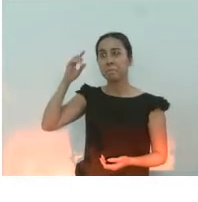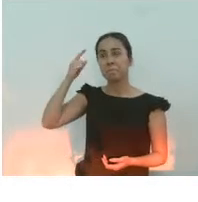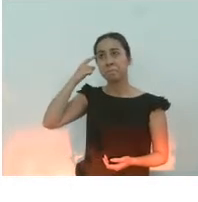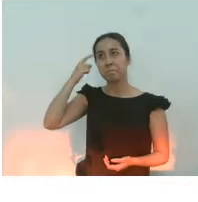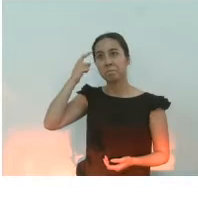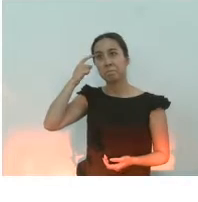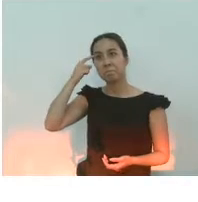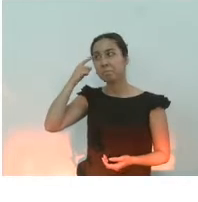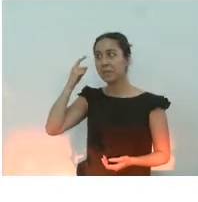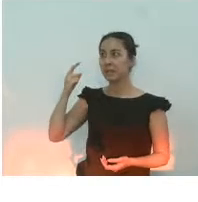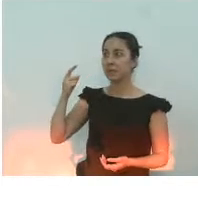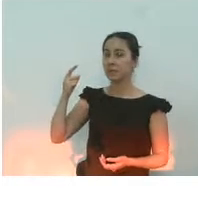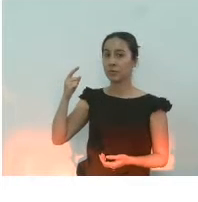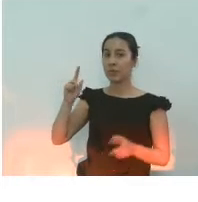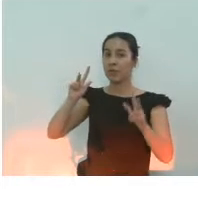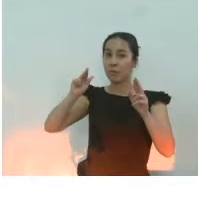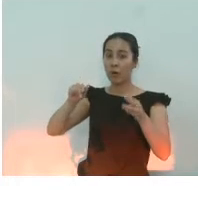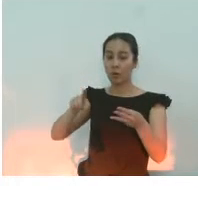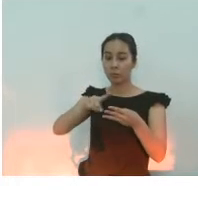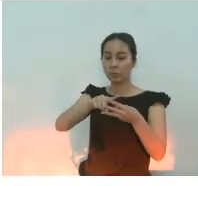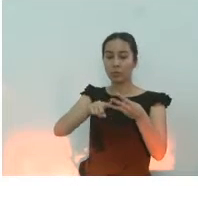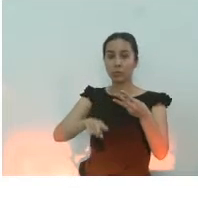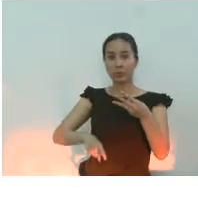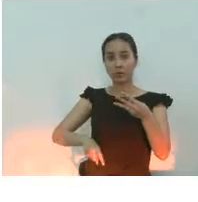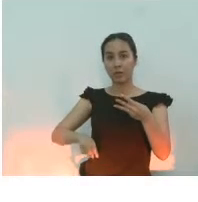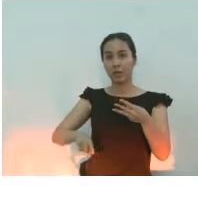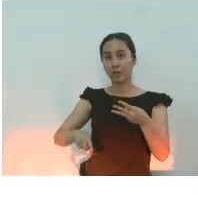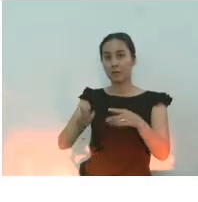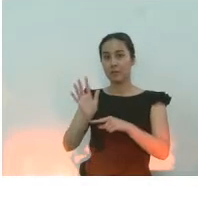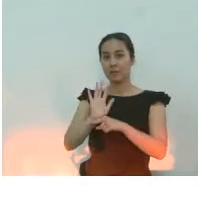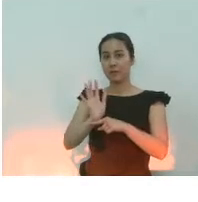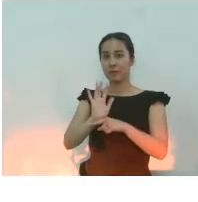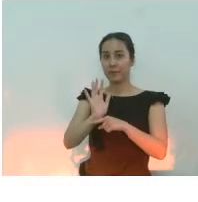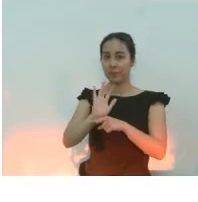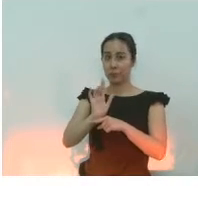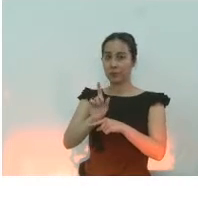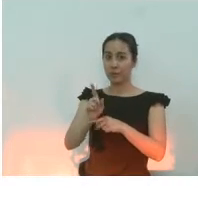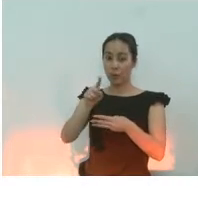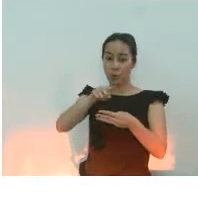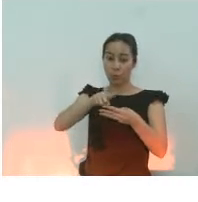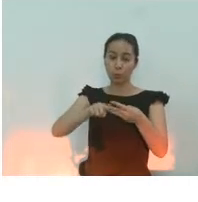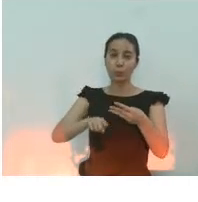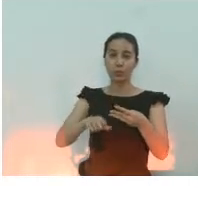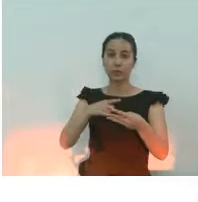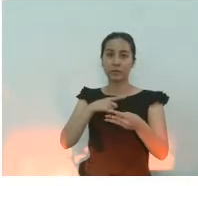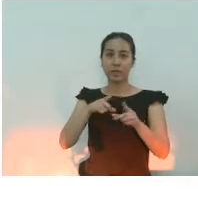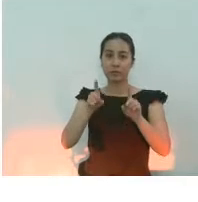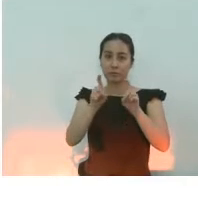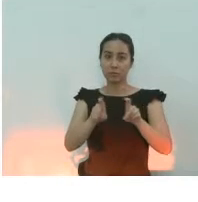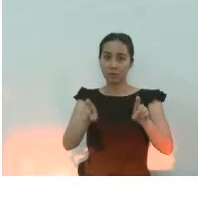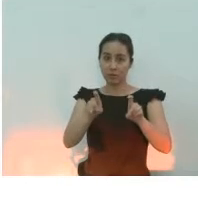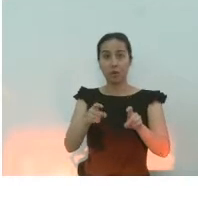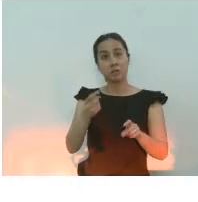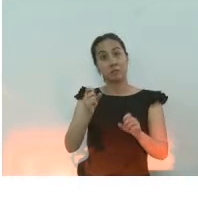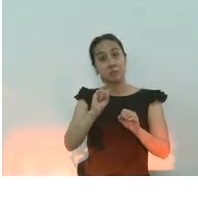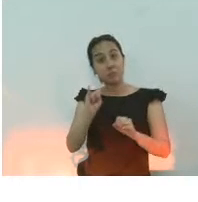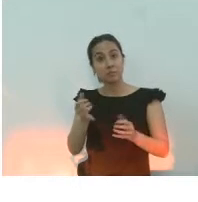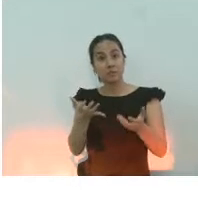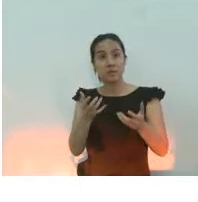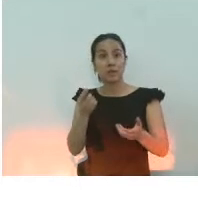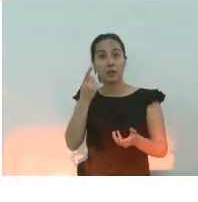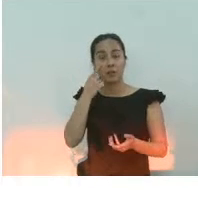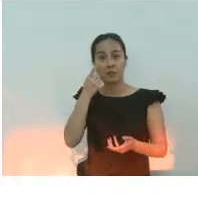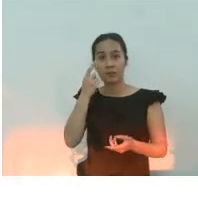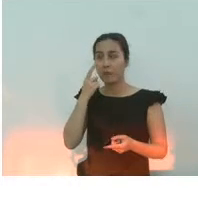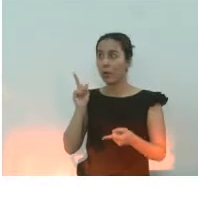de três filmes e para praticamente os três estão disponíveis na internet para quem quiser ver o primeiro é a